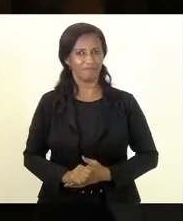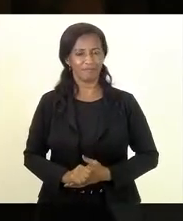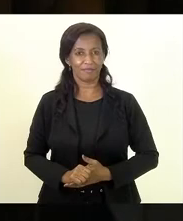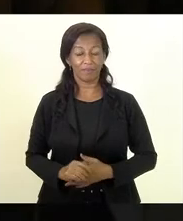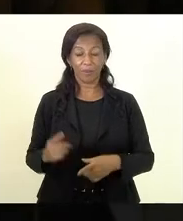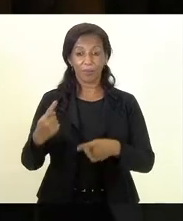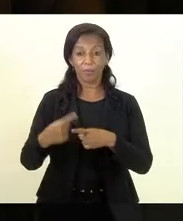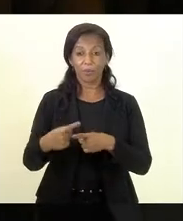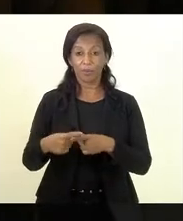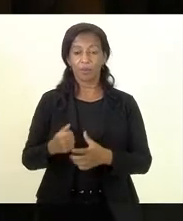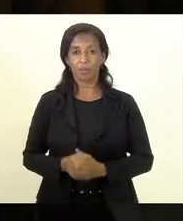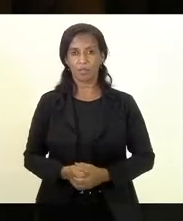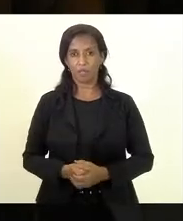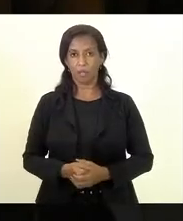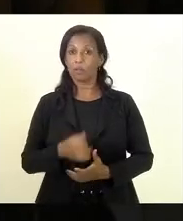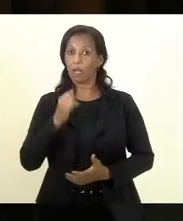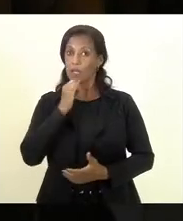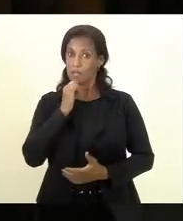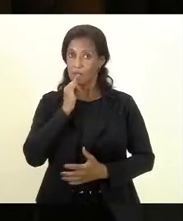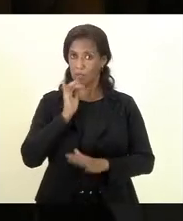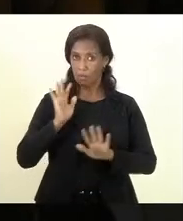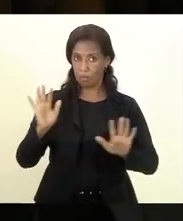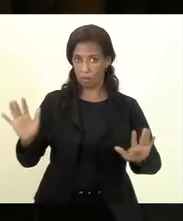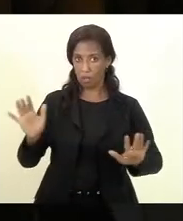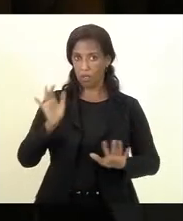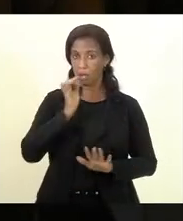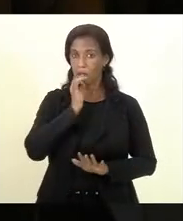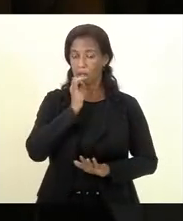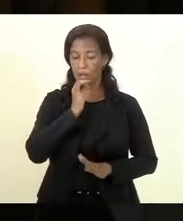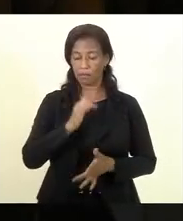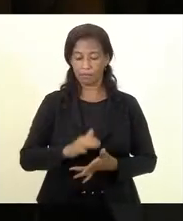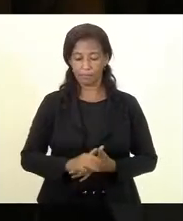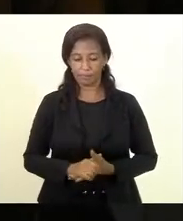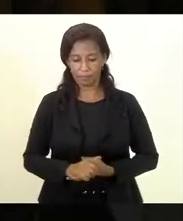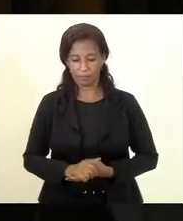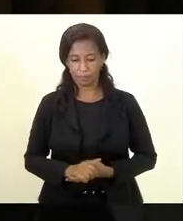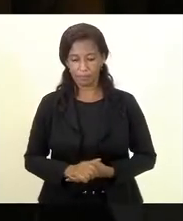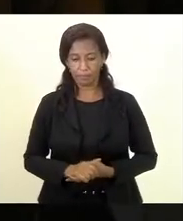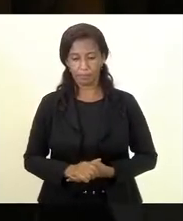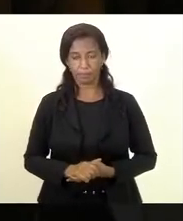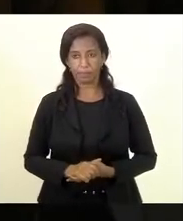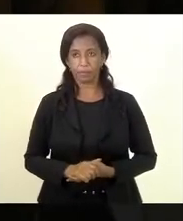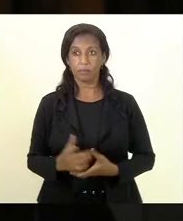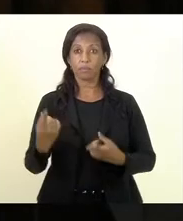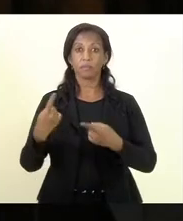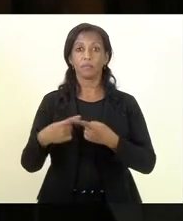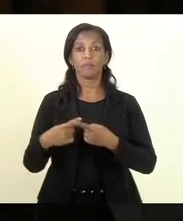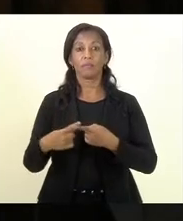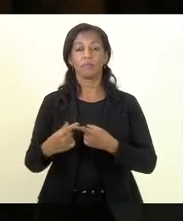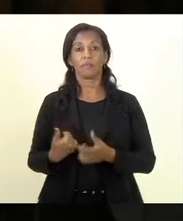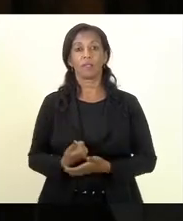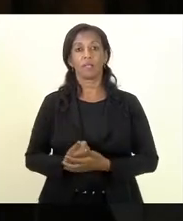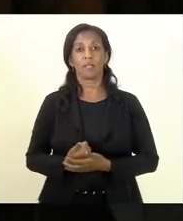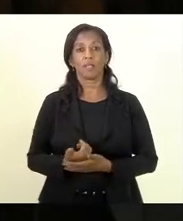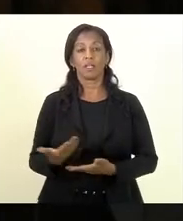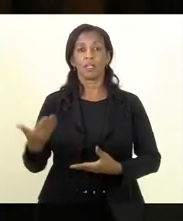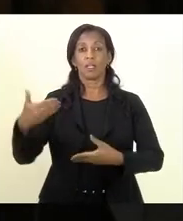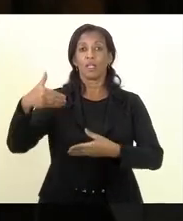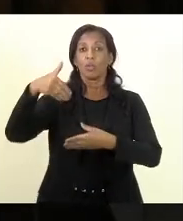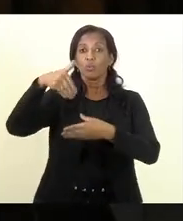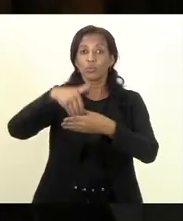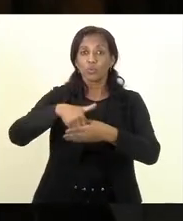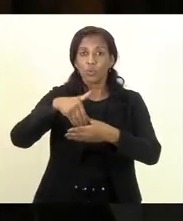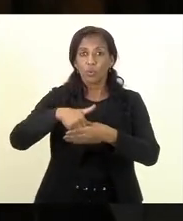Por quê? Eu estou dando esses exemplos aqui, trazendo aqui para dentro. Porque esse é o voto contra aquele